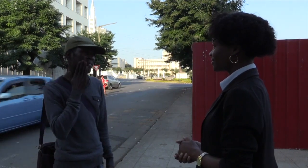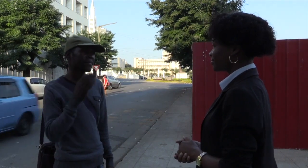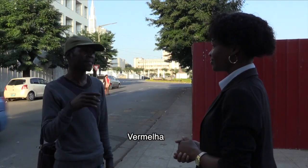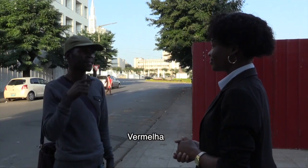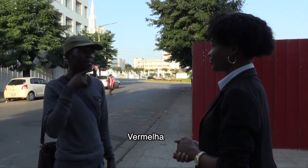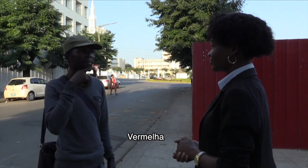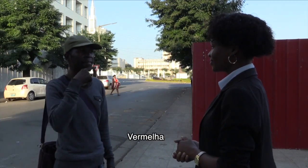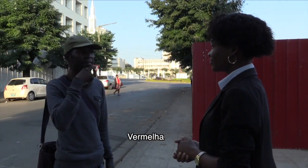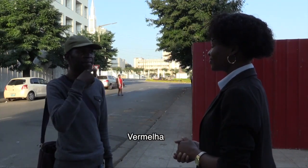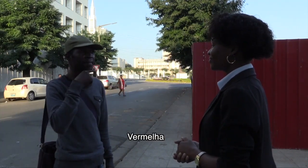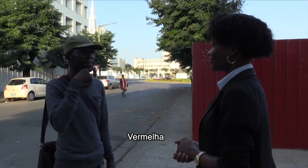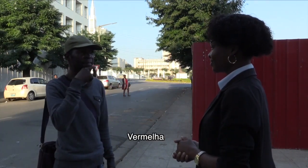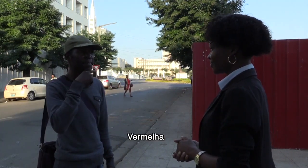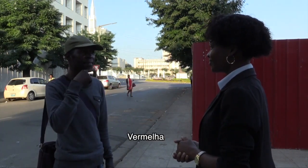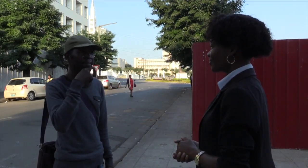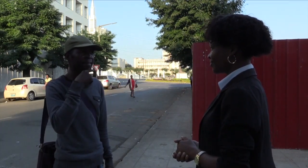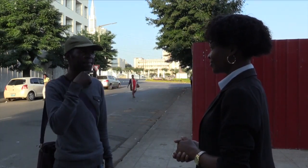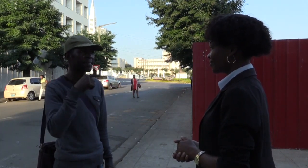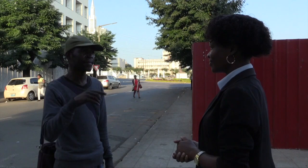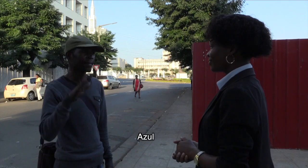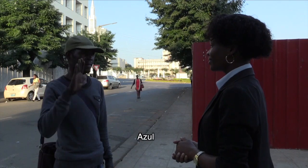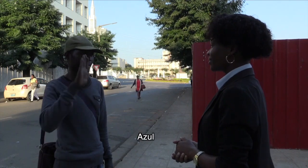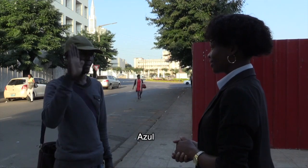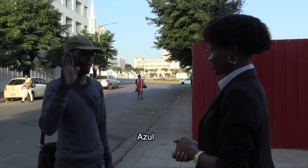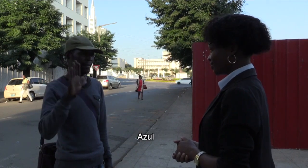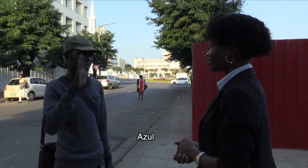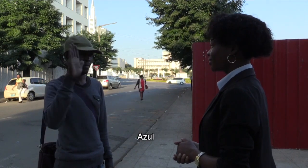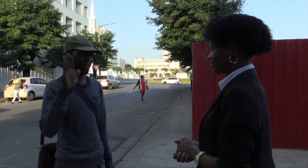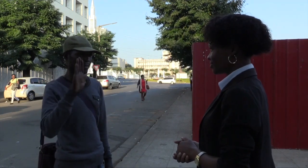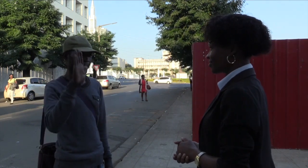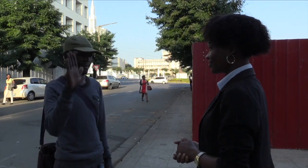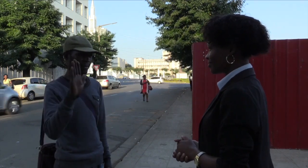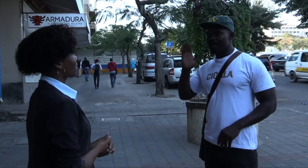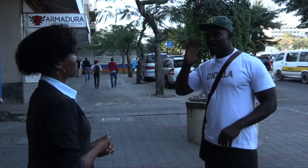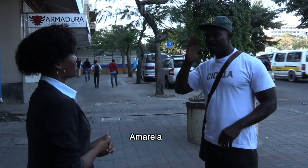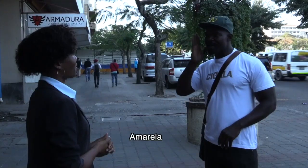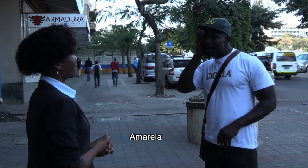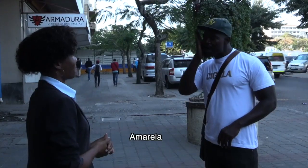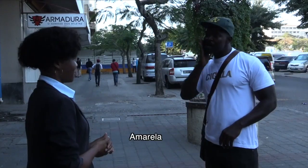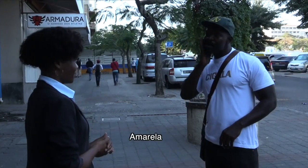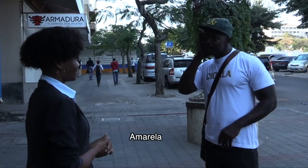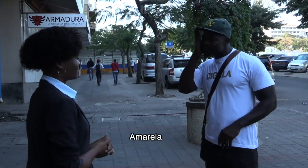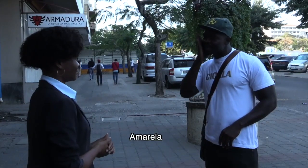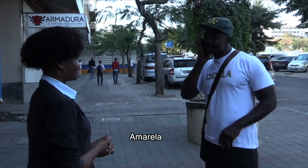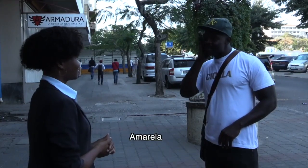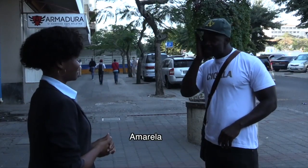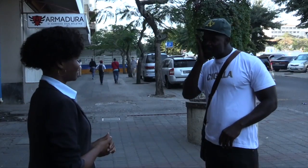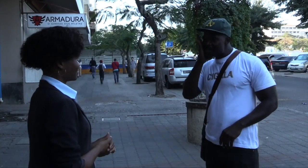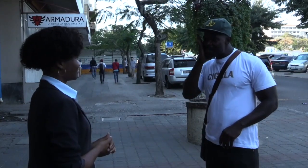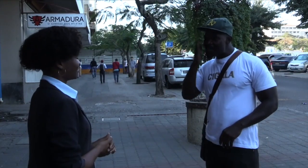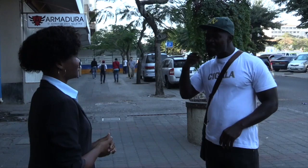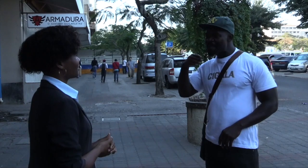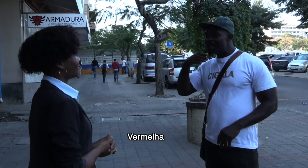Vermelha Azul Amarela